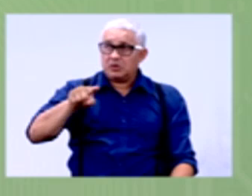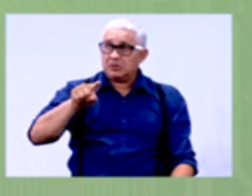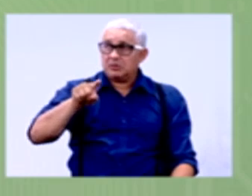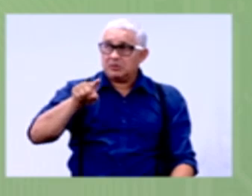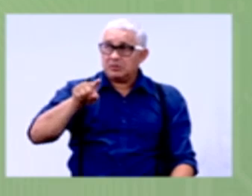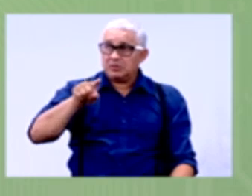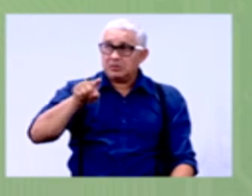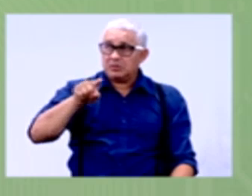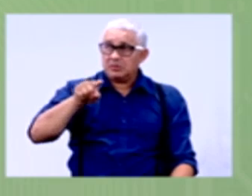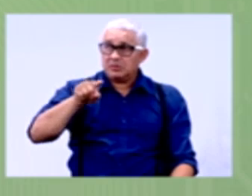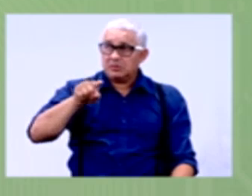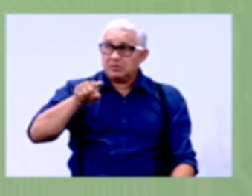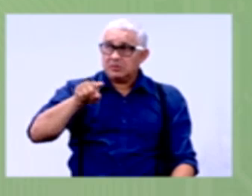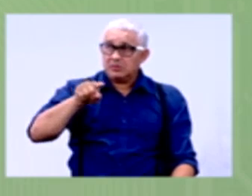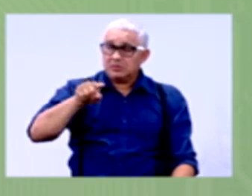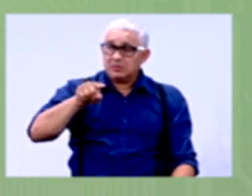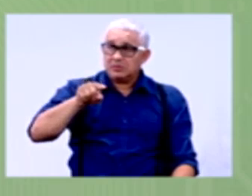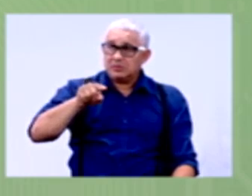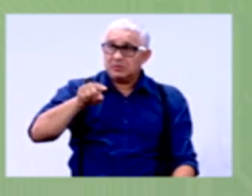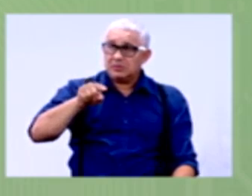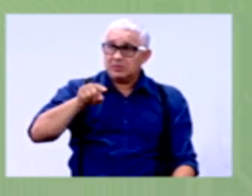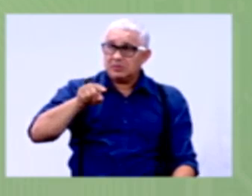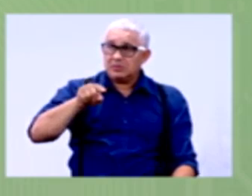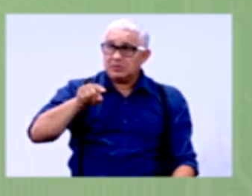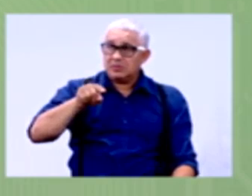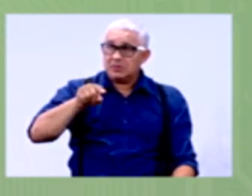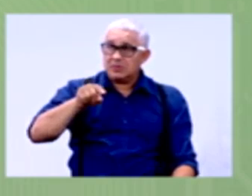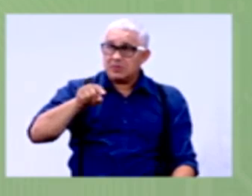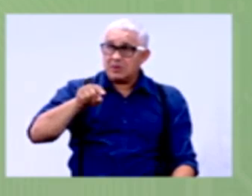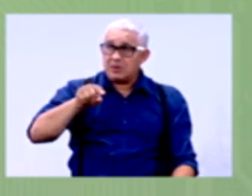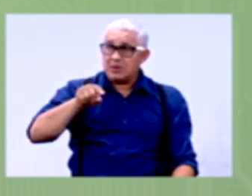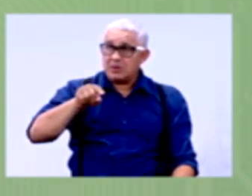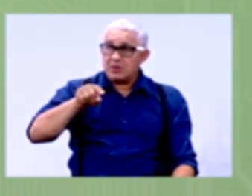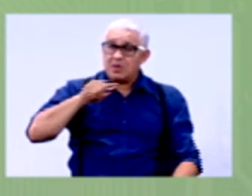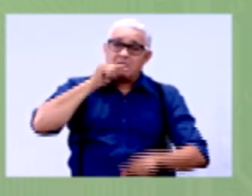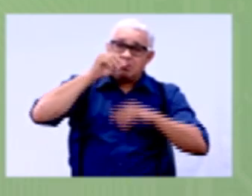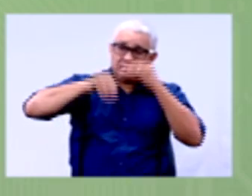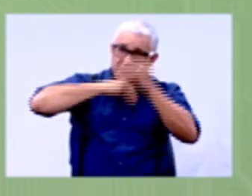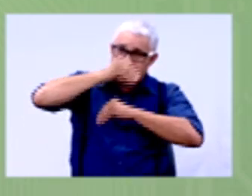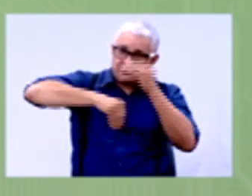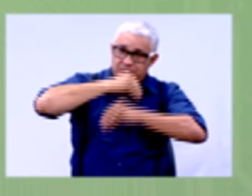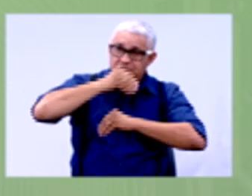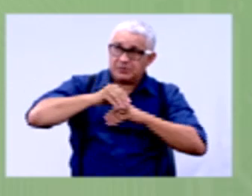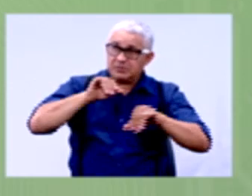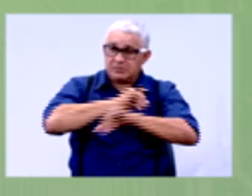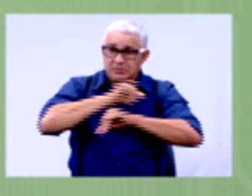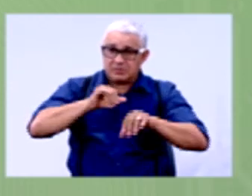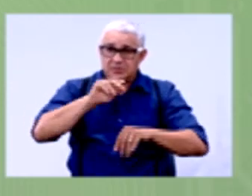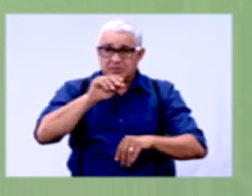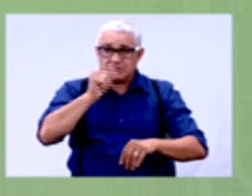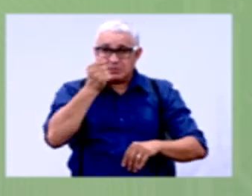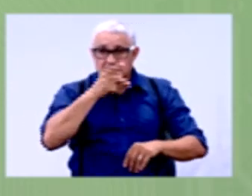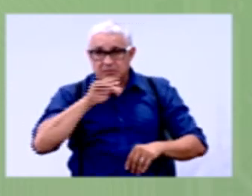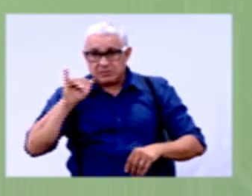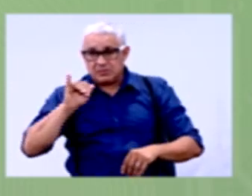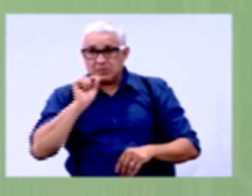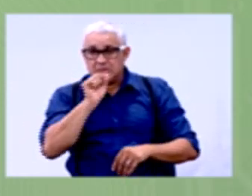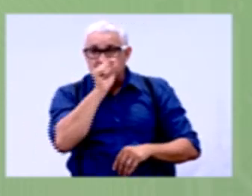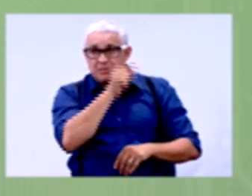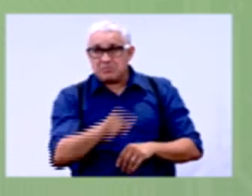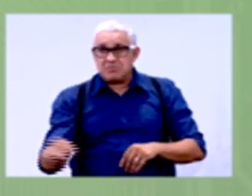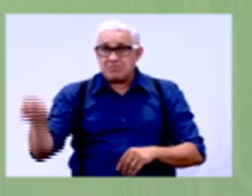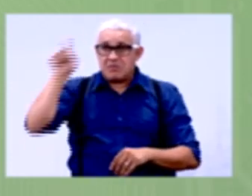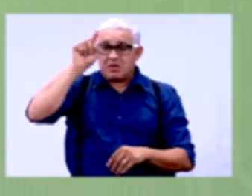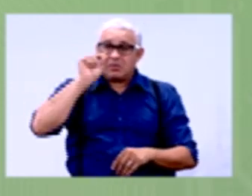Após o processamento dessa informação aqui, que é mandado para essa API, o que a gente faz?